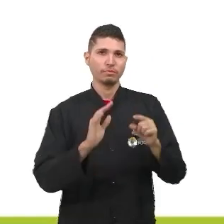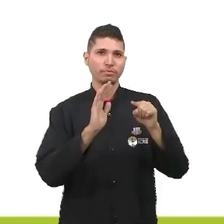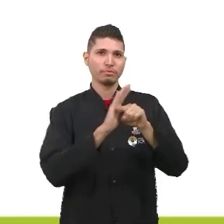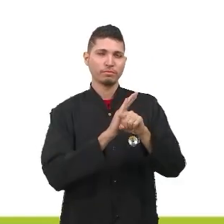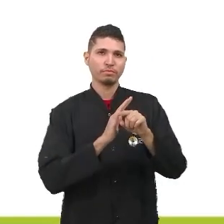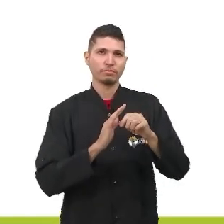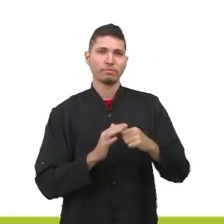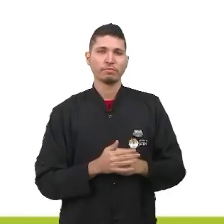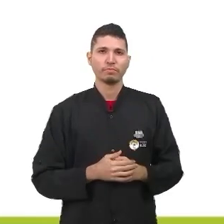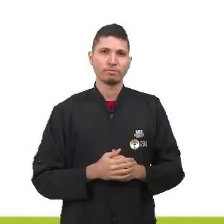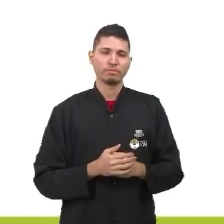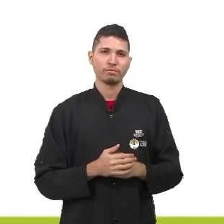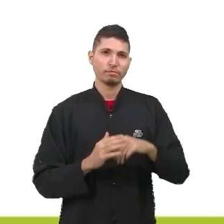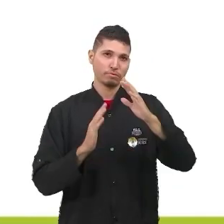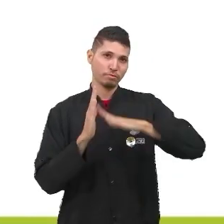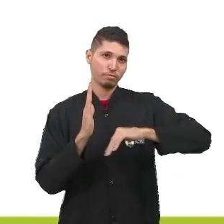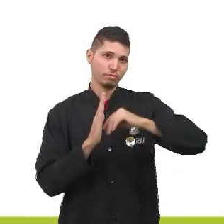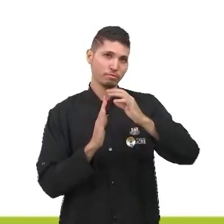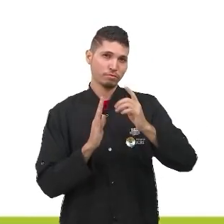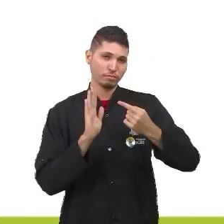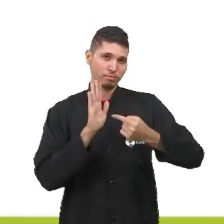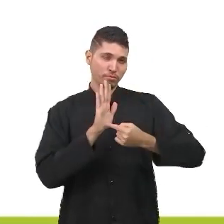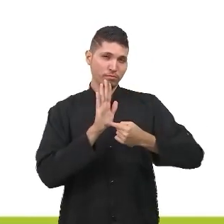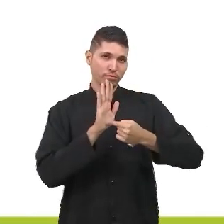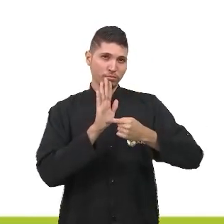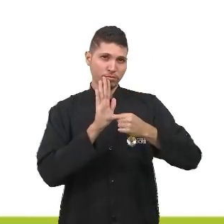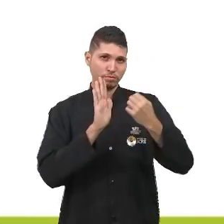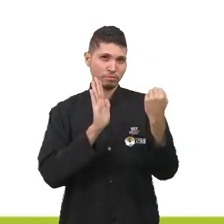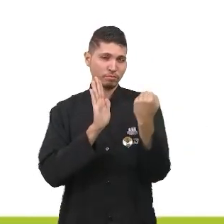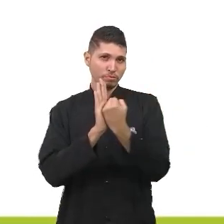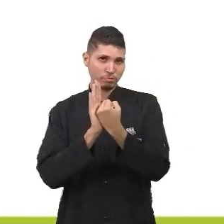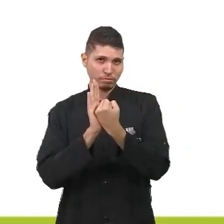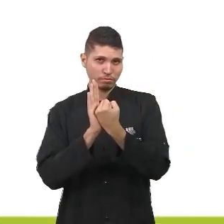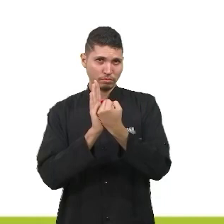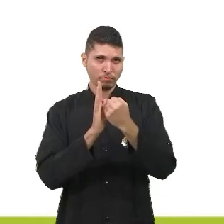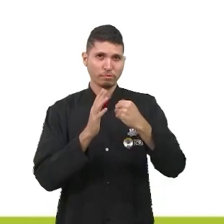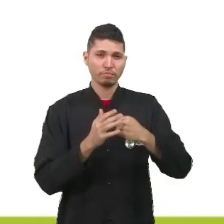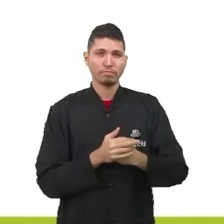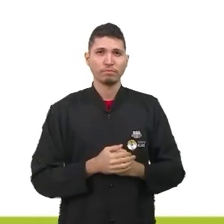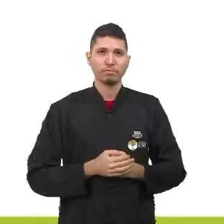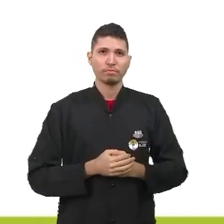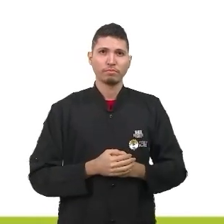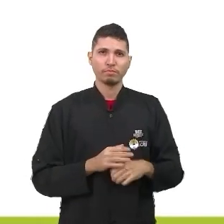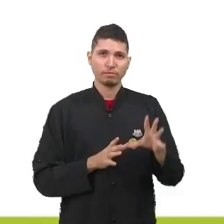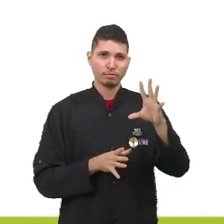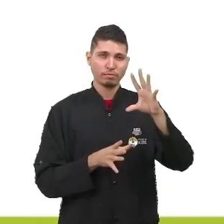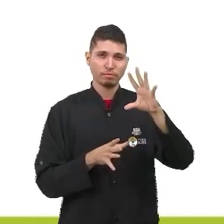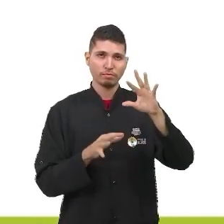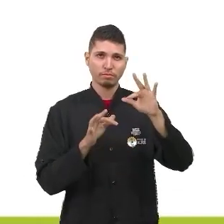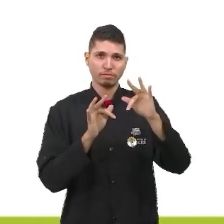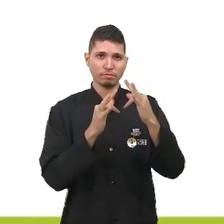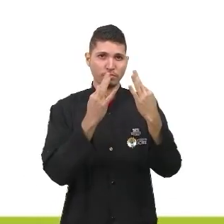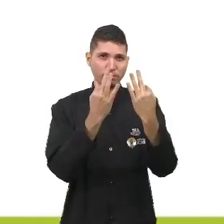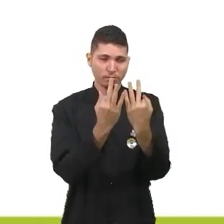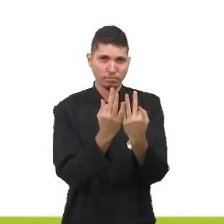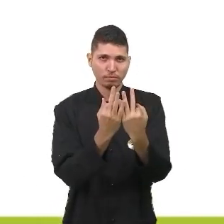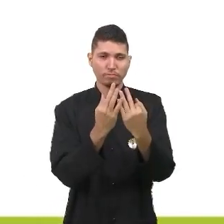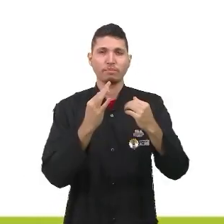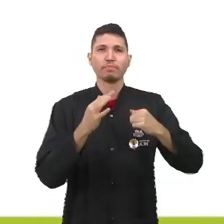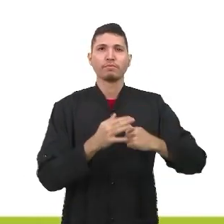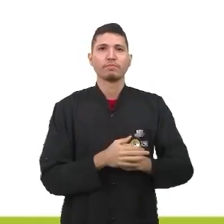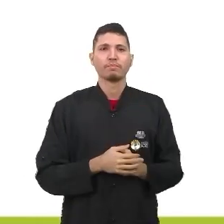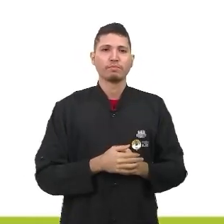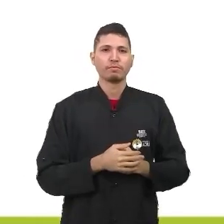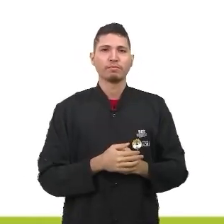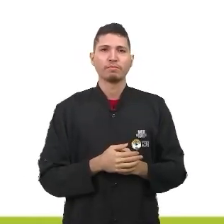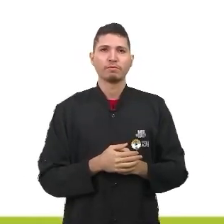pintura representativa da arte moderna brasileira retrata a instituição família. Ao analisá-la atentamente,